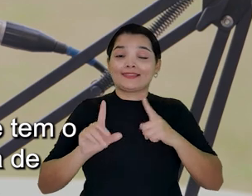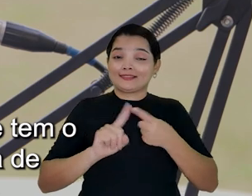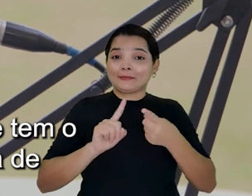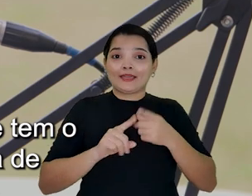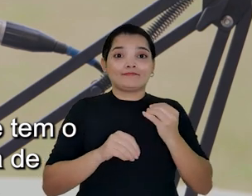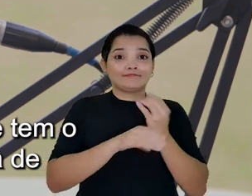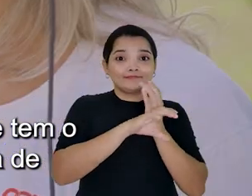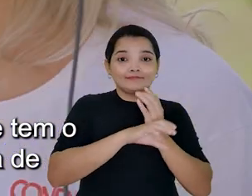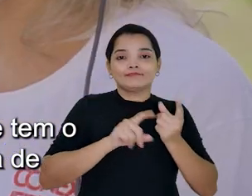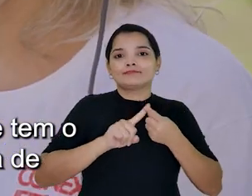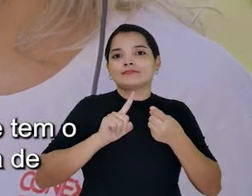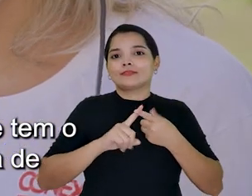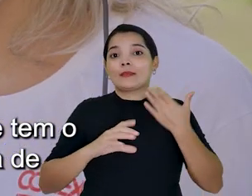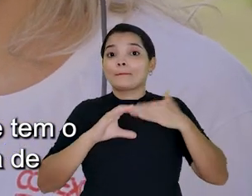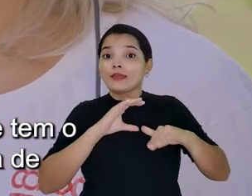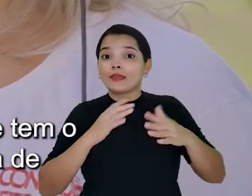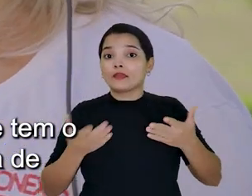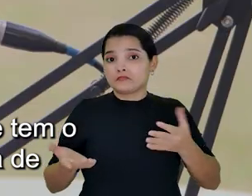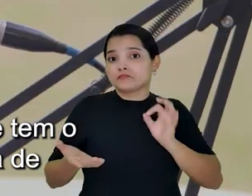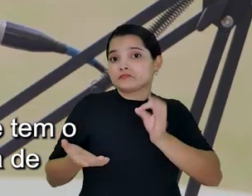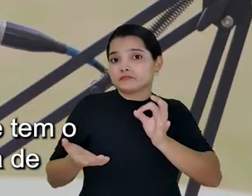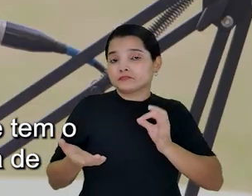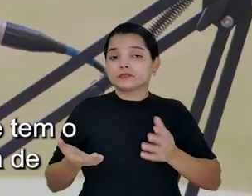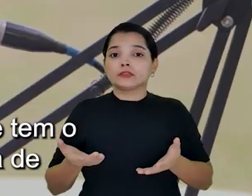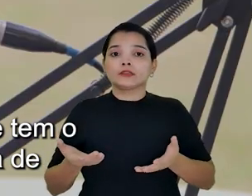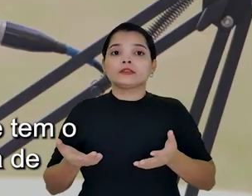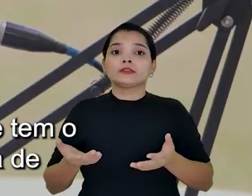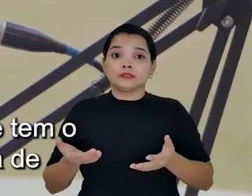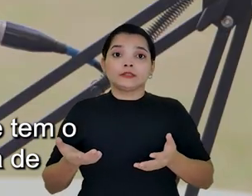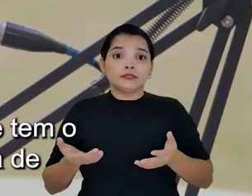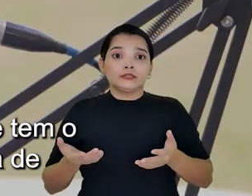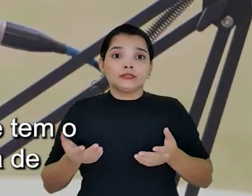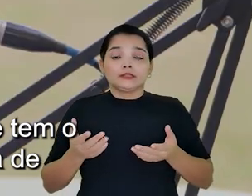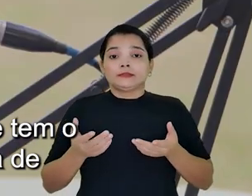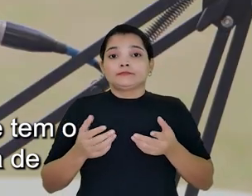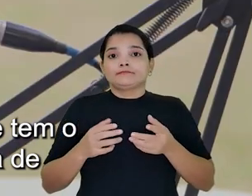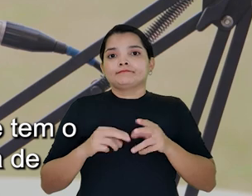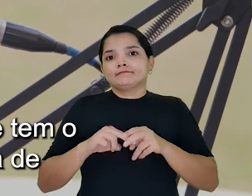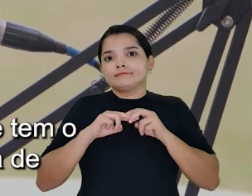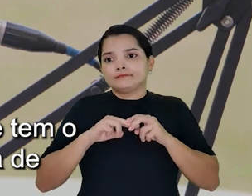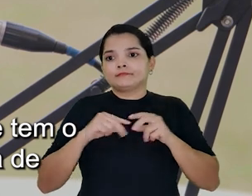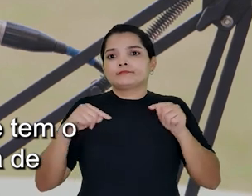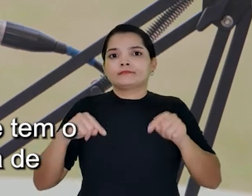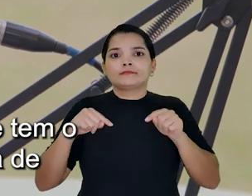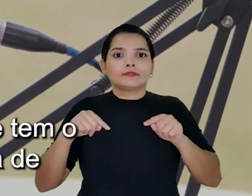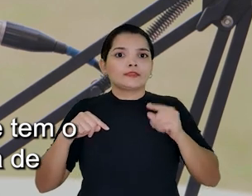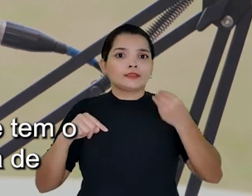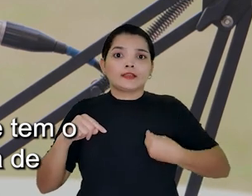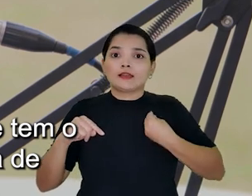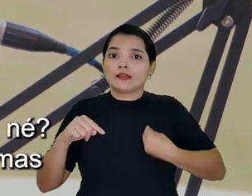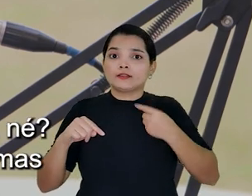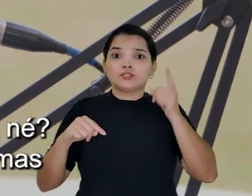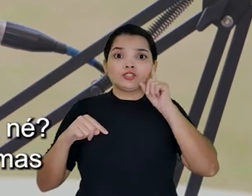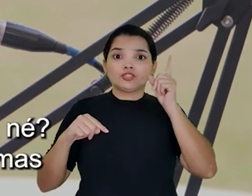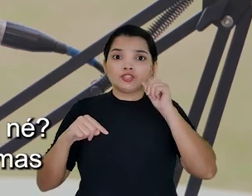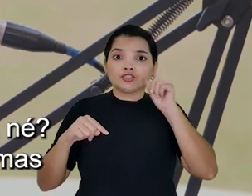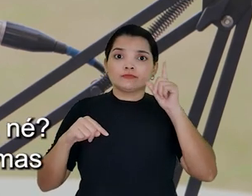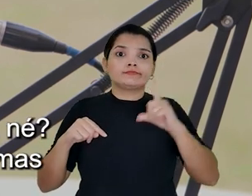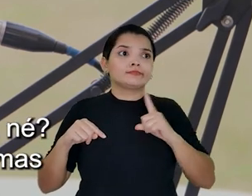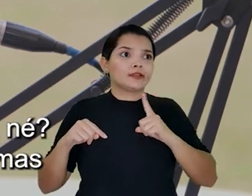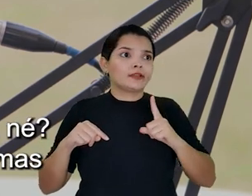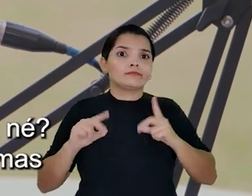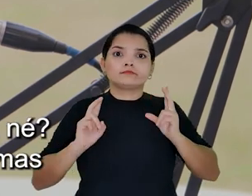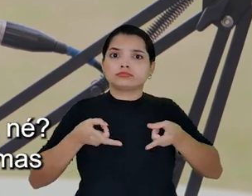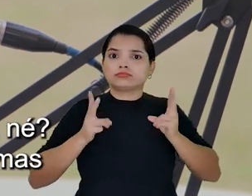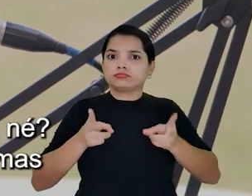sim e-mail também que tem seu lugar e a isso atravessando a nossa rotina de uma forma